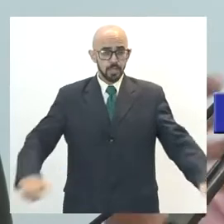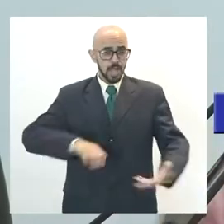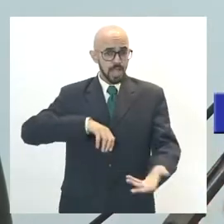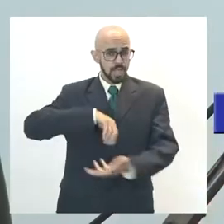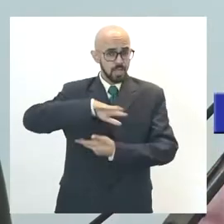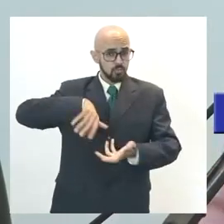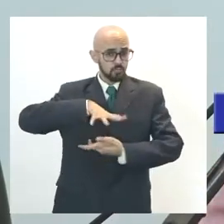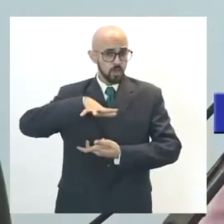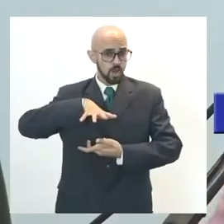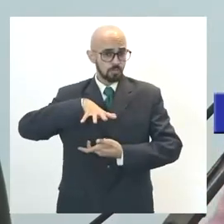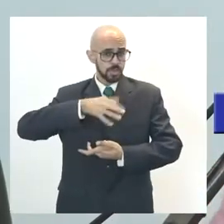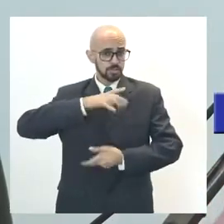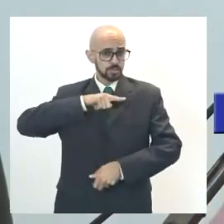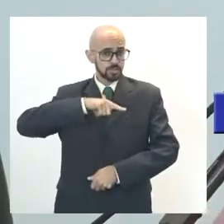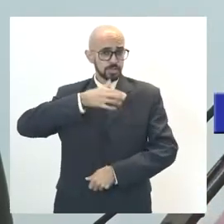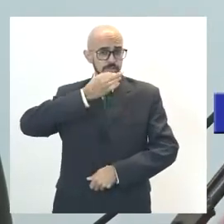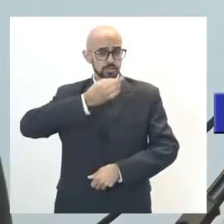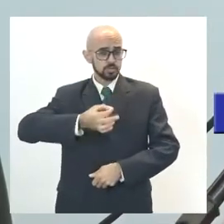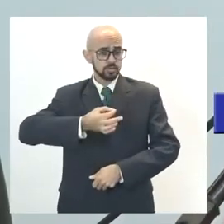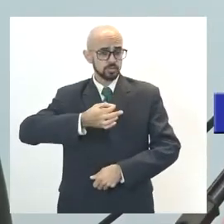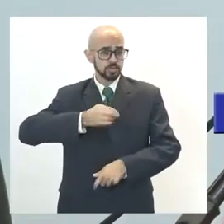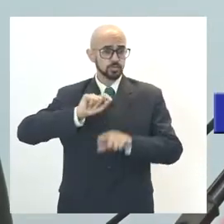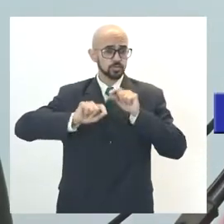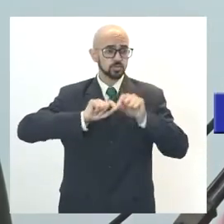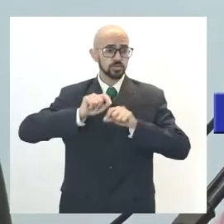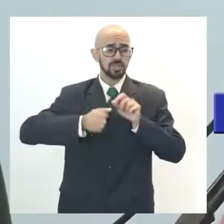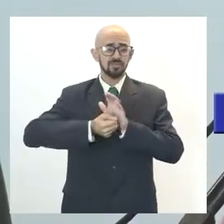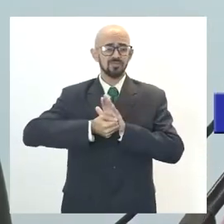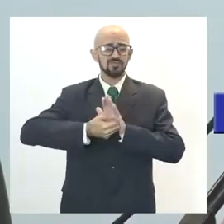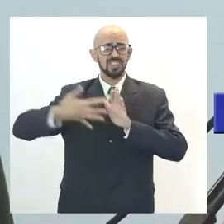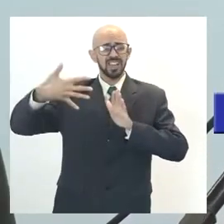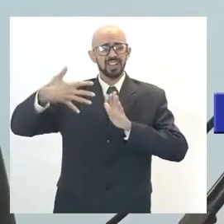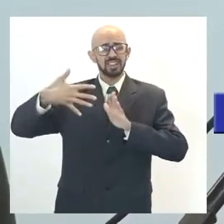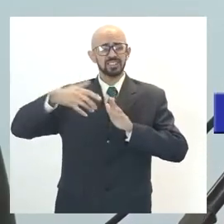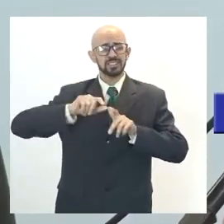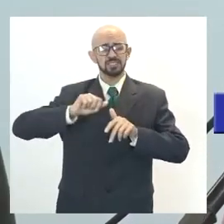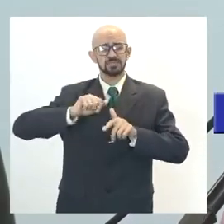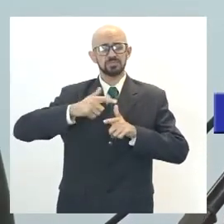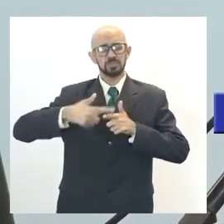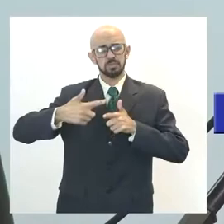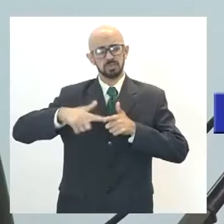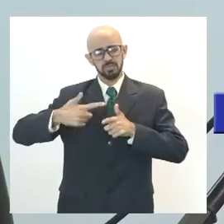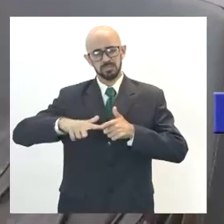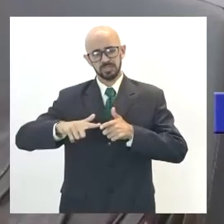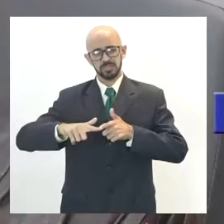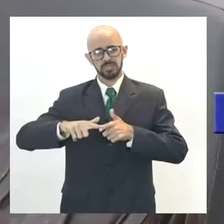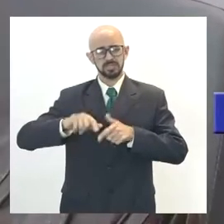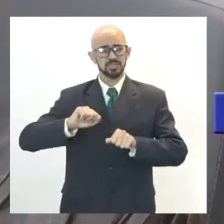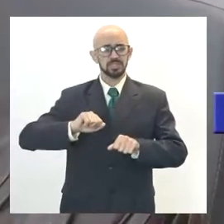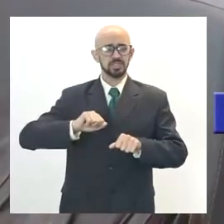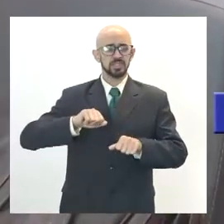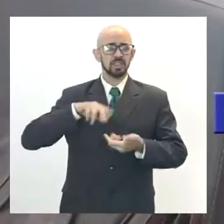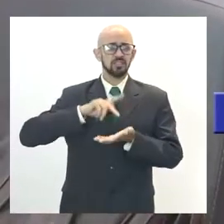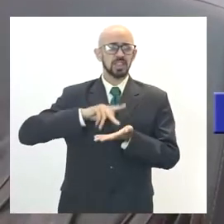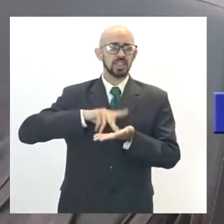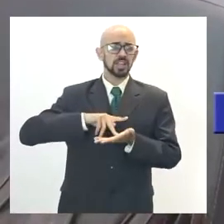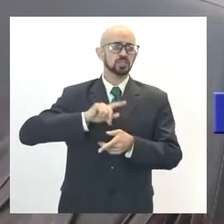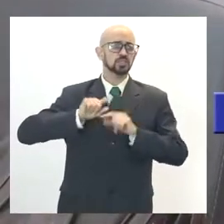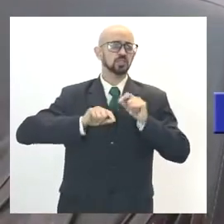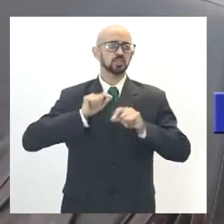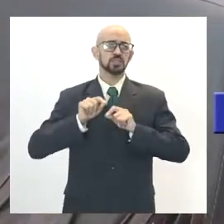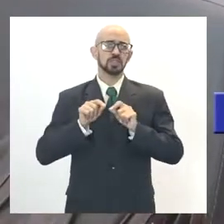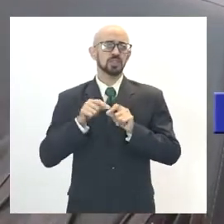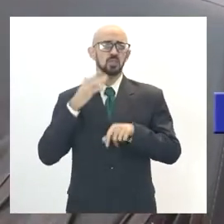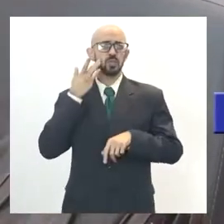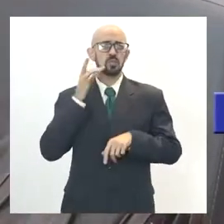seu bojo na sua justificativa uma série de questões né É que na verdade assim